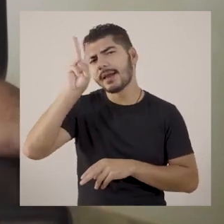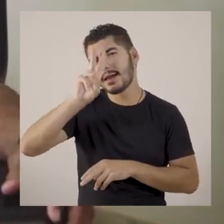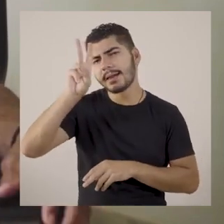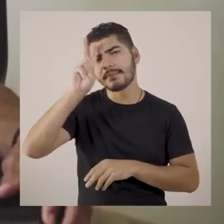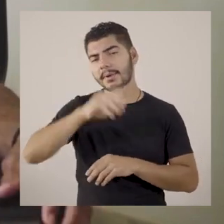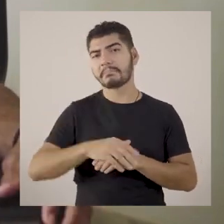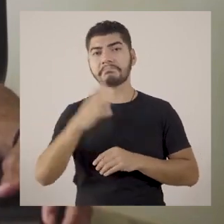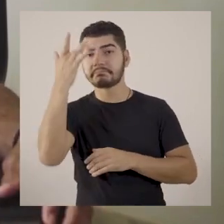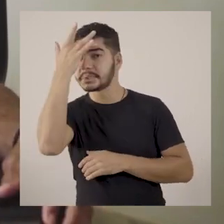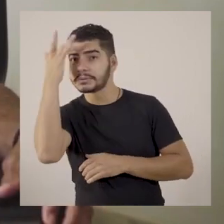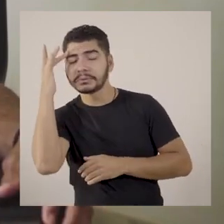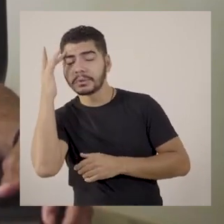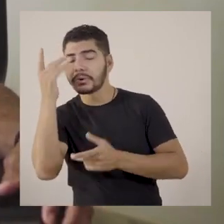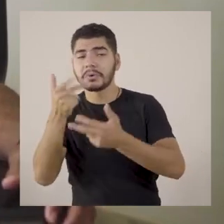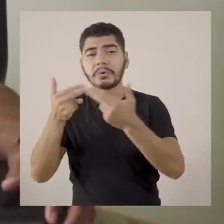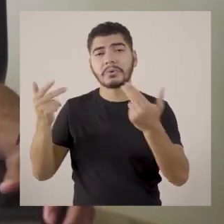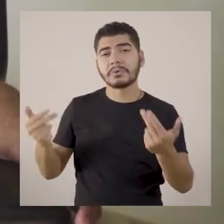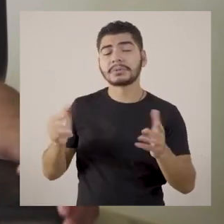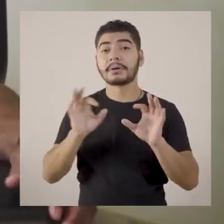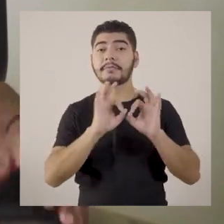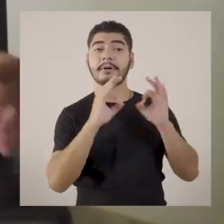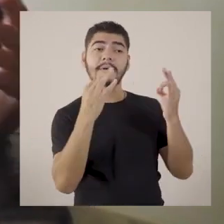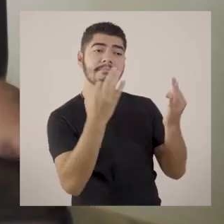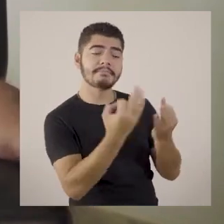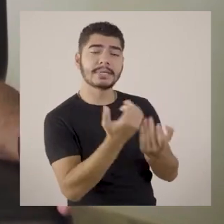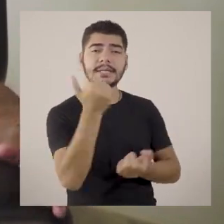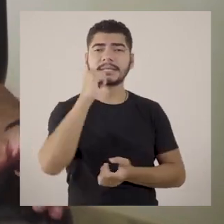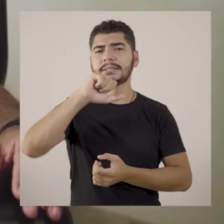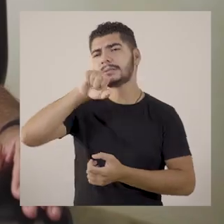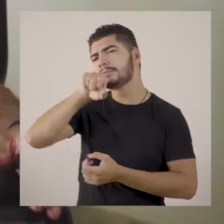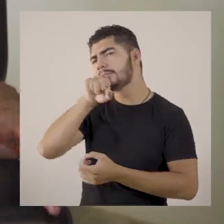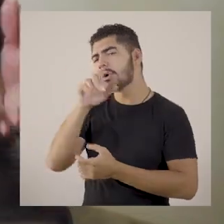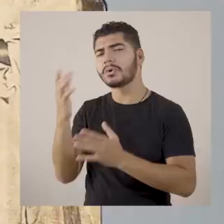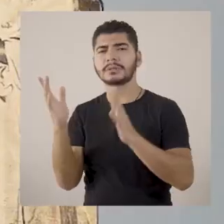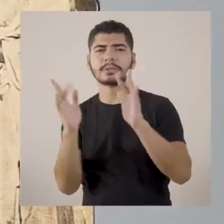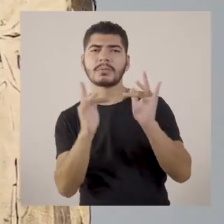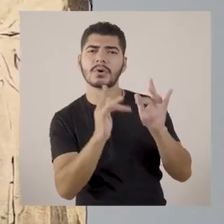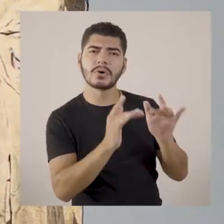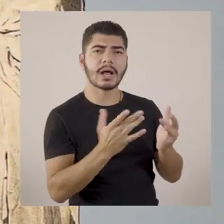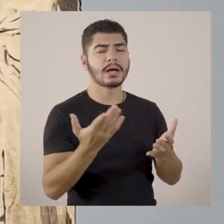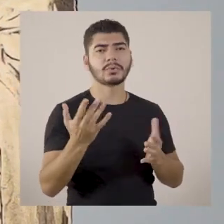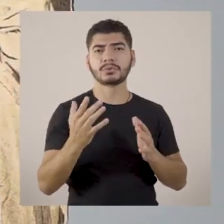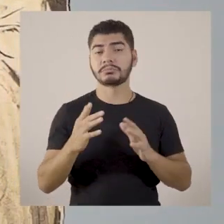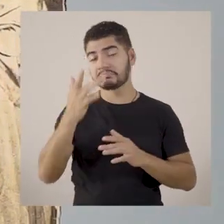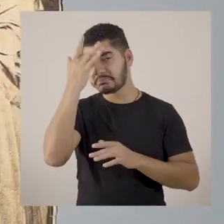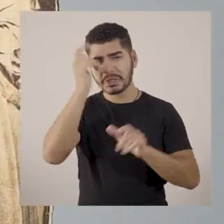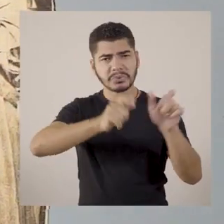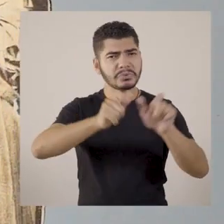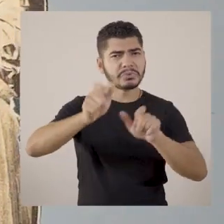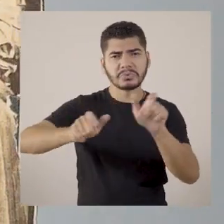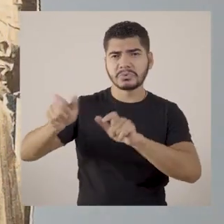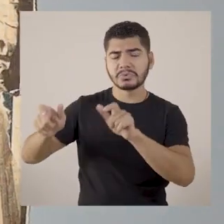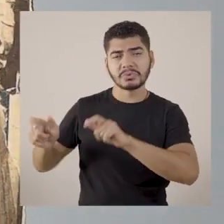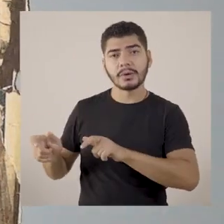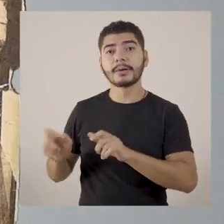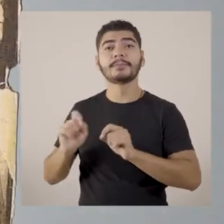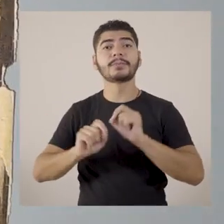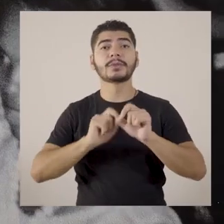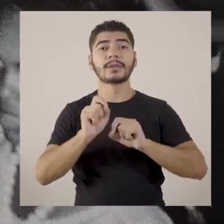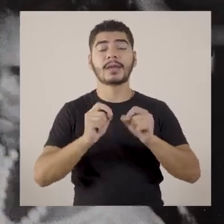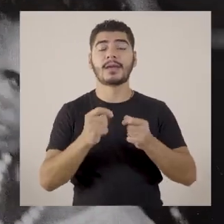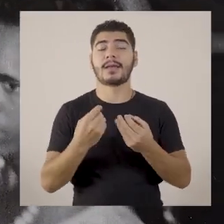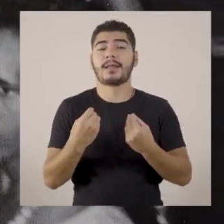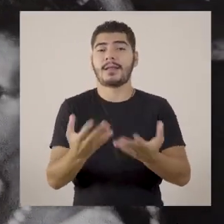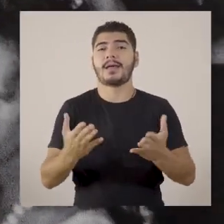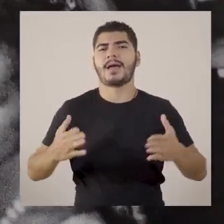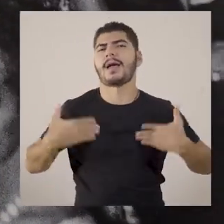lembrar de pessoas, família, esposa, amante, o namorado, as pessoas em si,